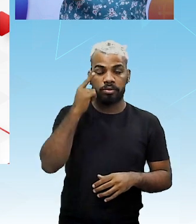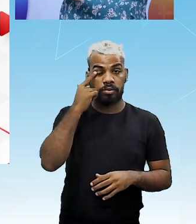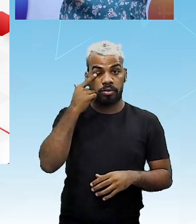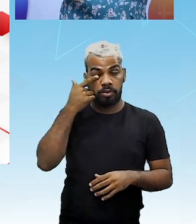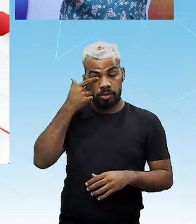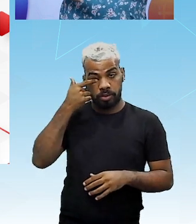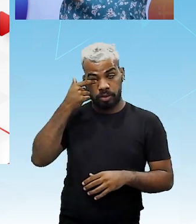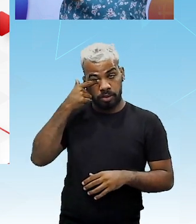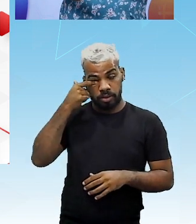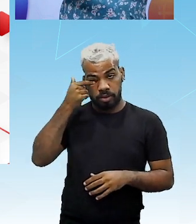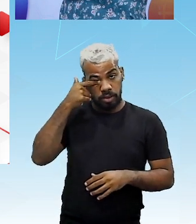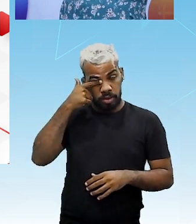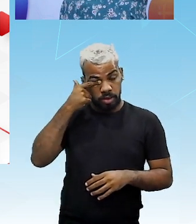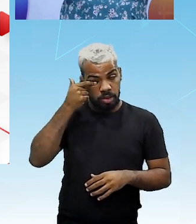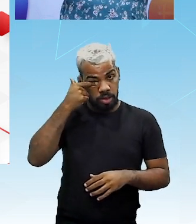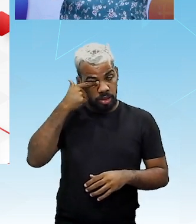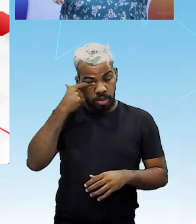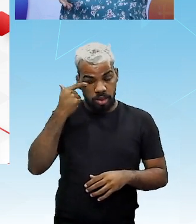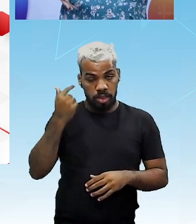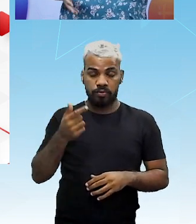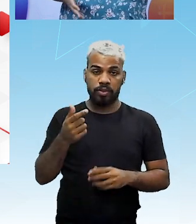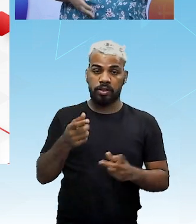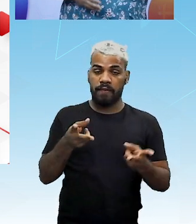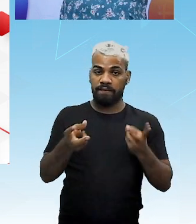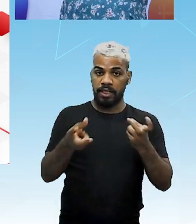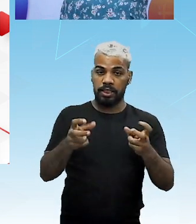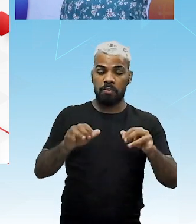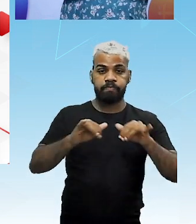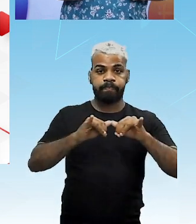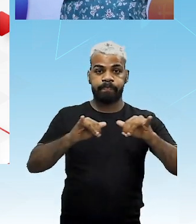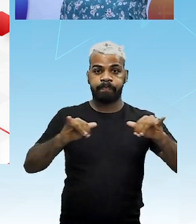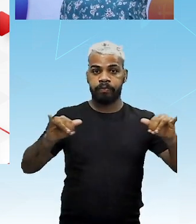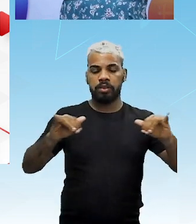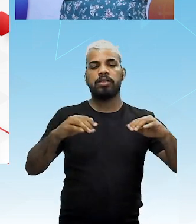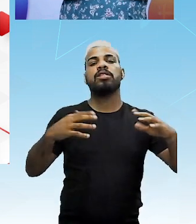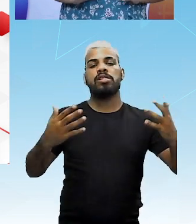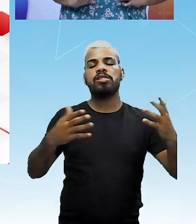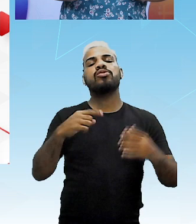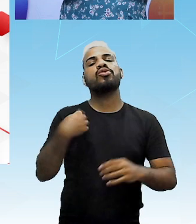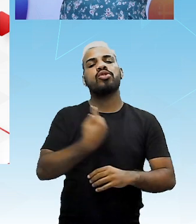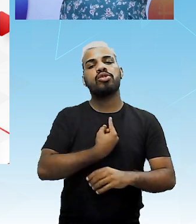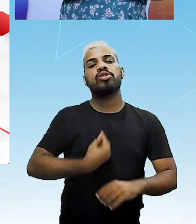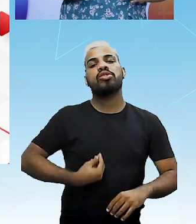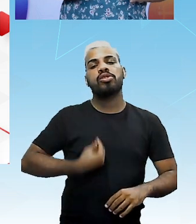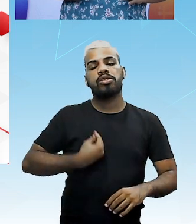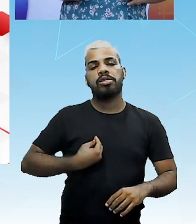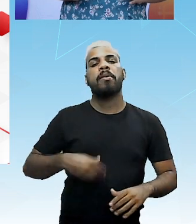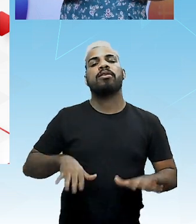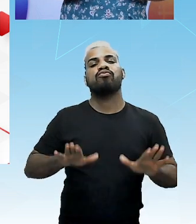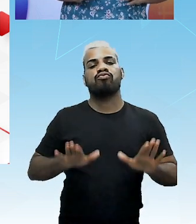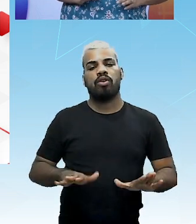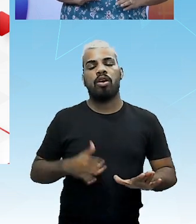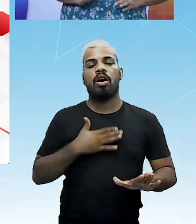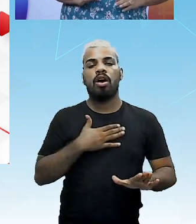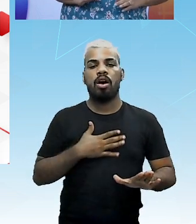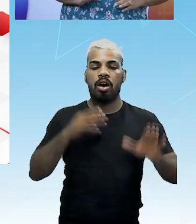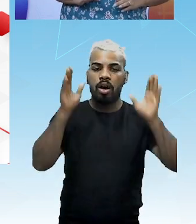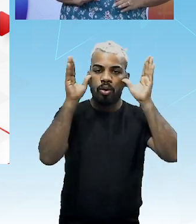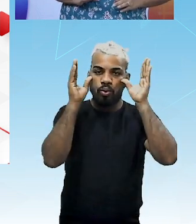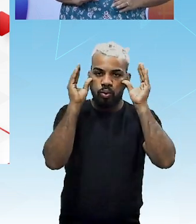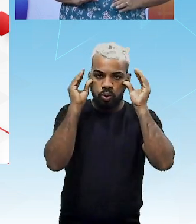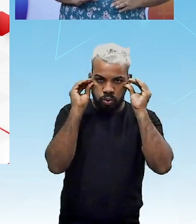A vacinação em alto alcance, nós estamos mais tranquilos com relação